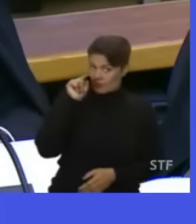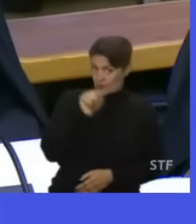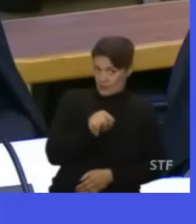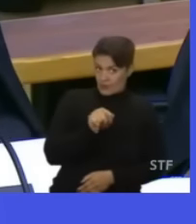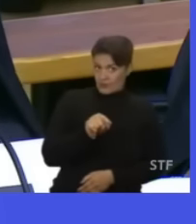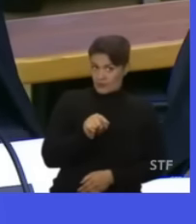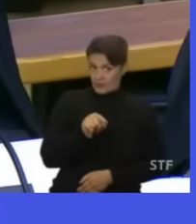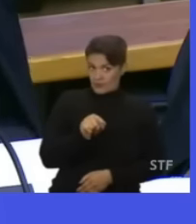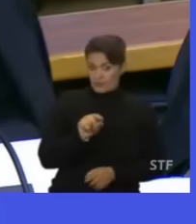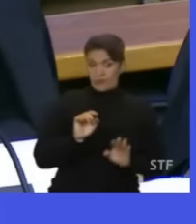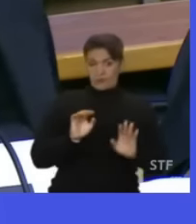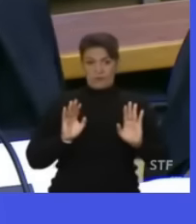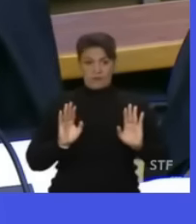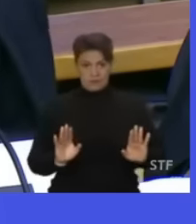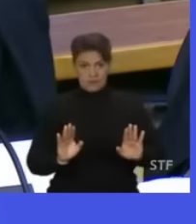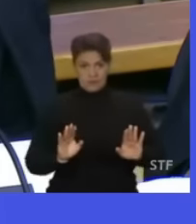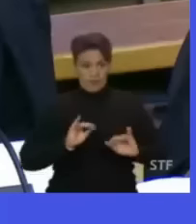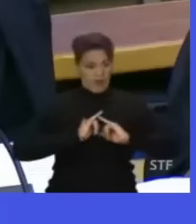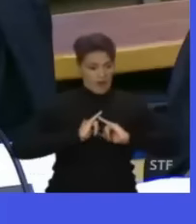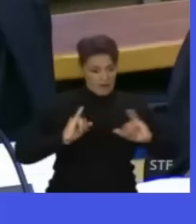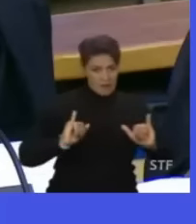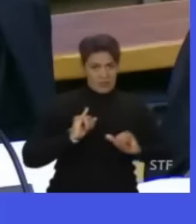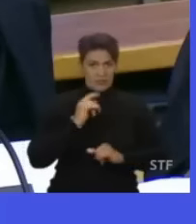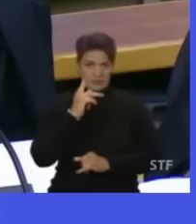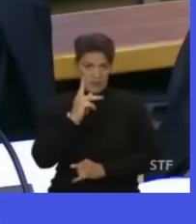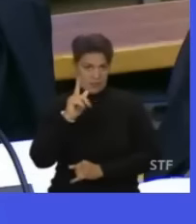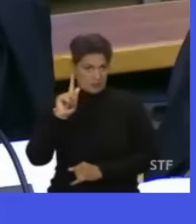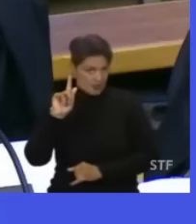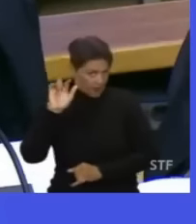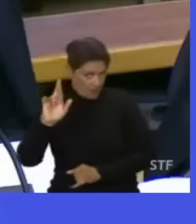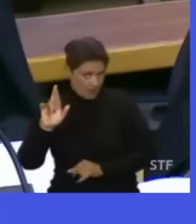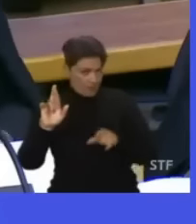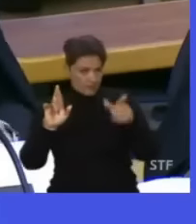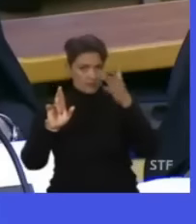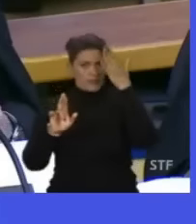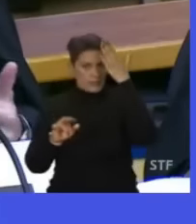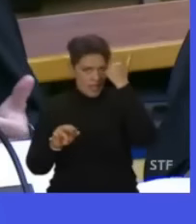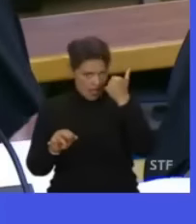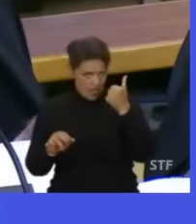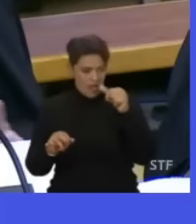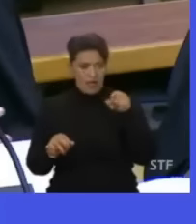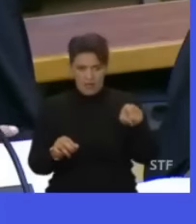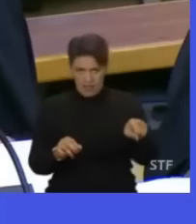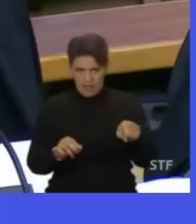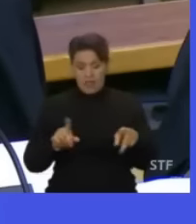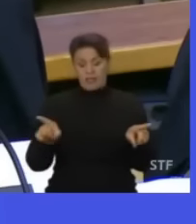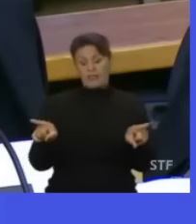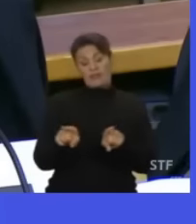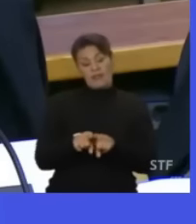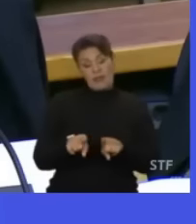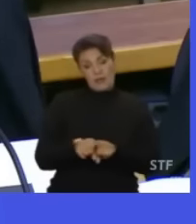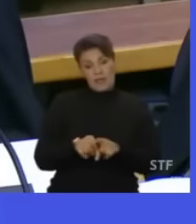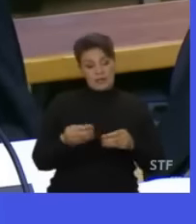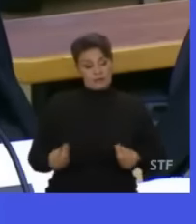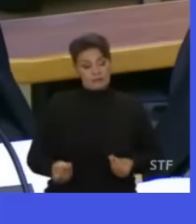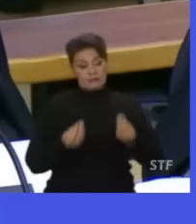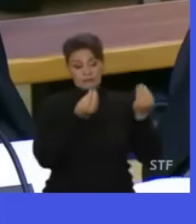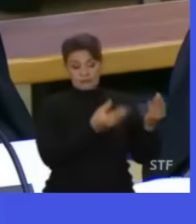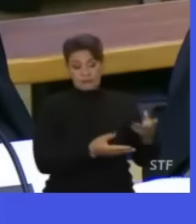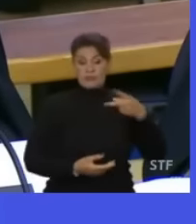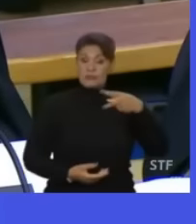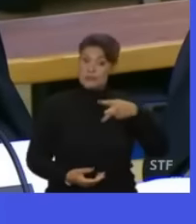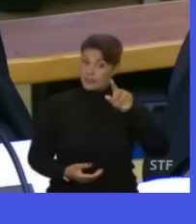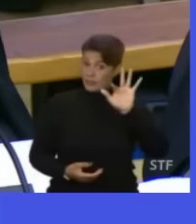imediatamente ciência A Procuradoria Geral da República e remetido a polícia Federal para a